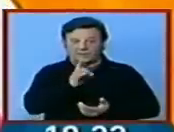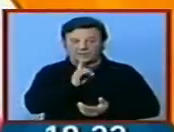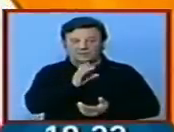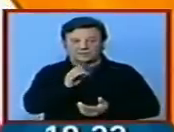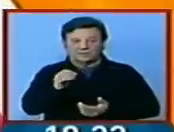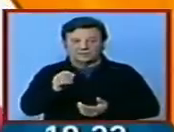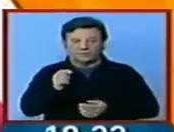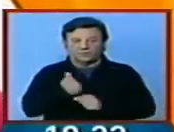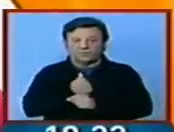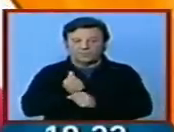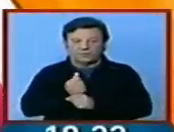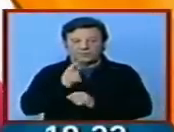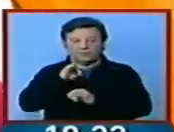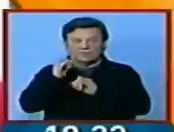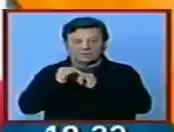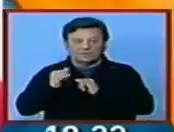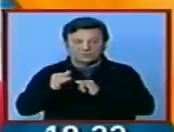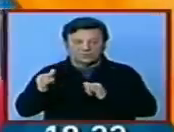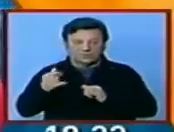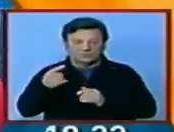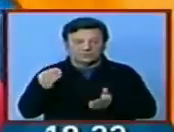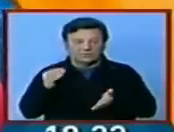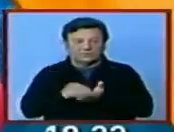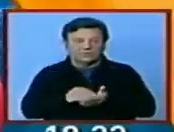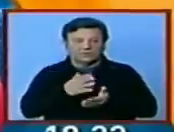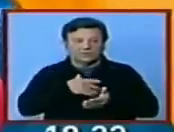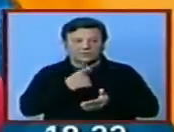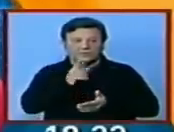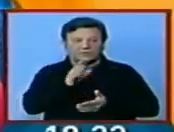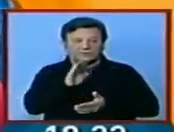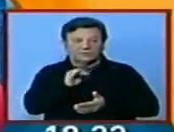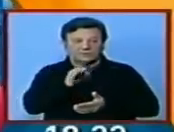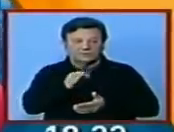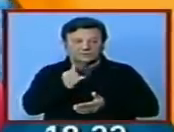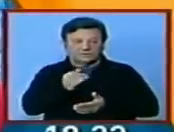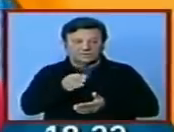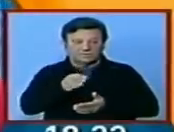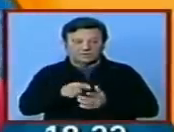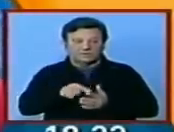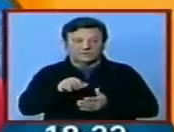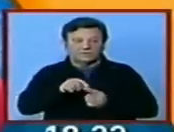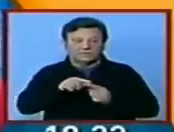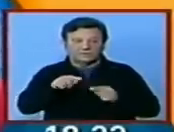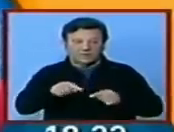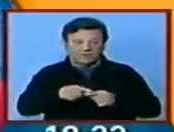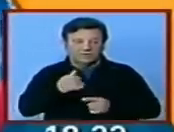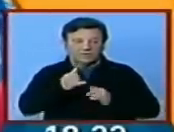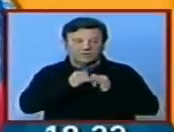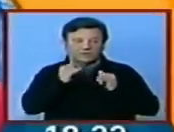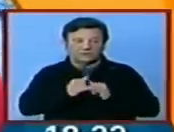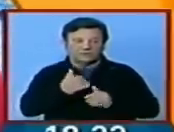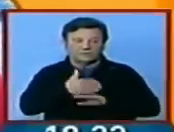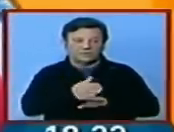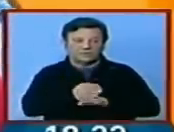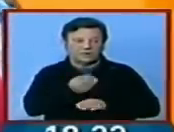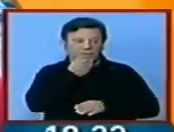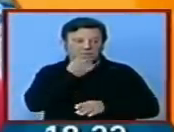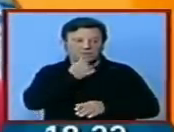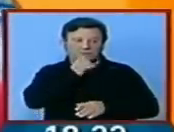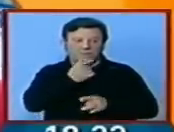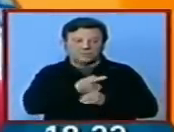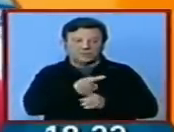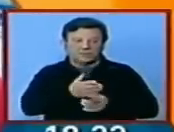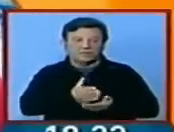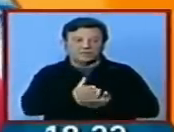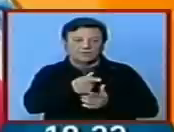1.600 compradores internacionais estão inscritos para o CISAB, o Salão Internacional do Setor Alimentar e das Bebidas, que está a decorrer